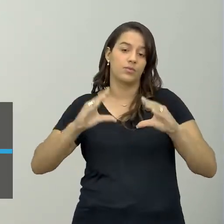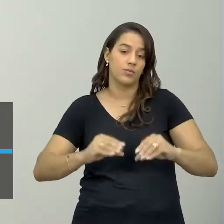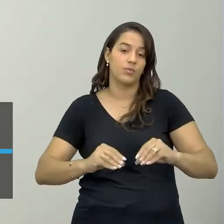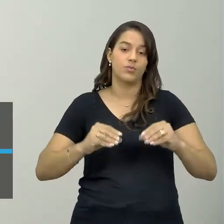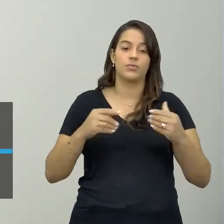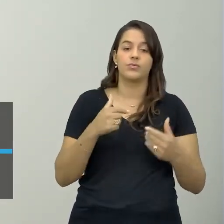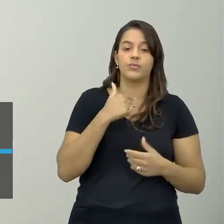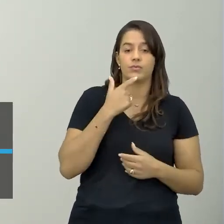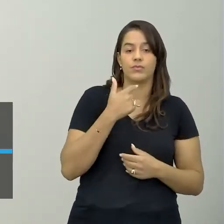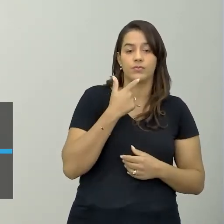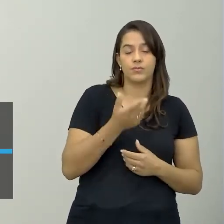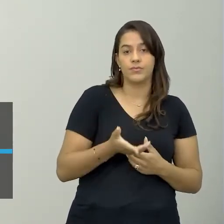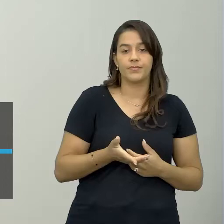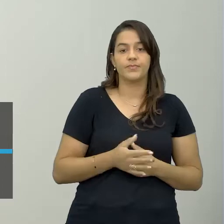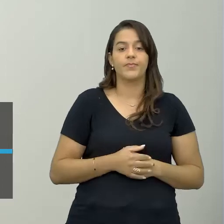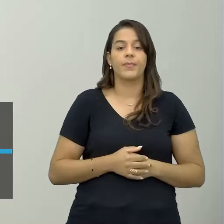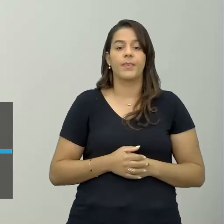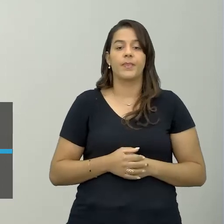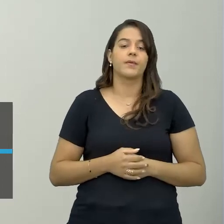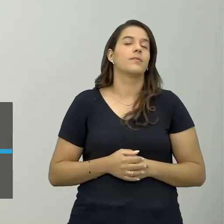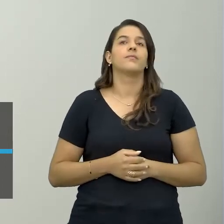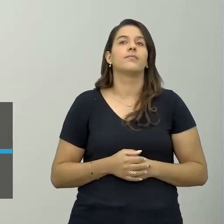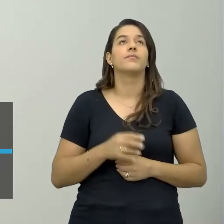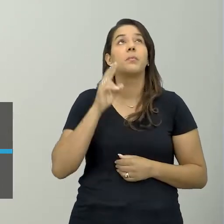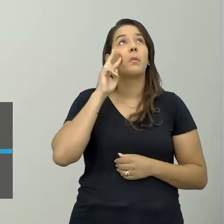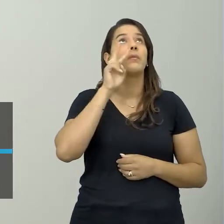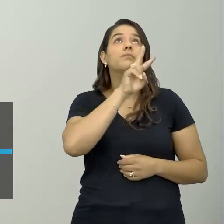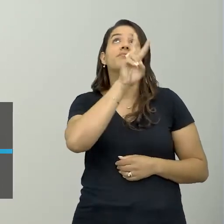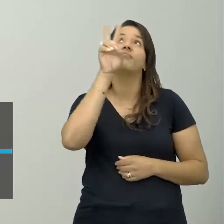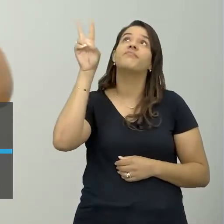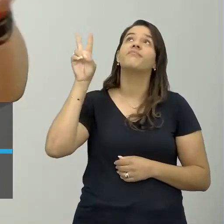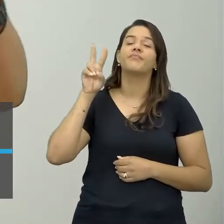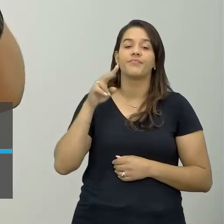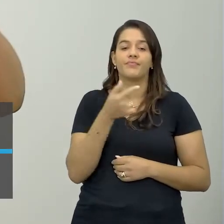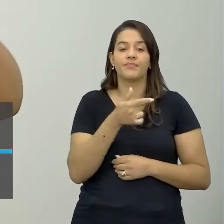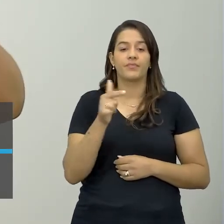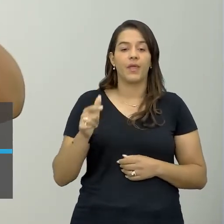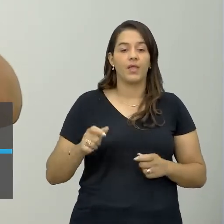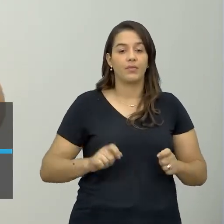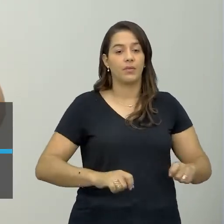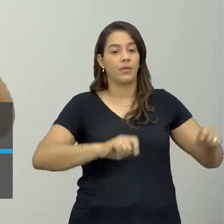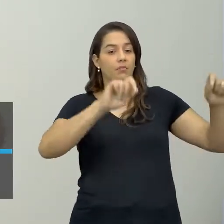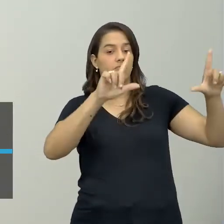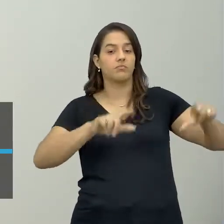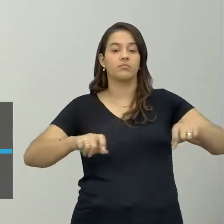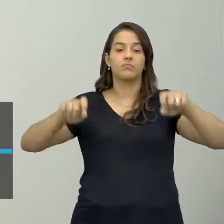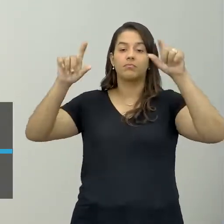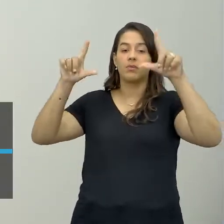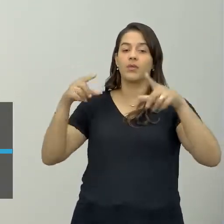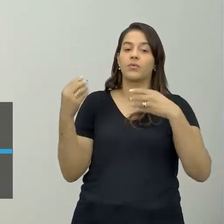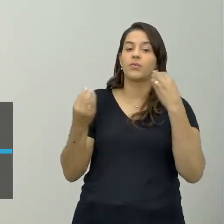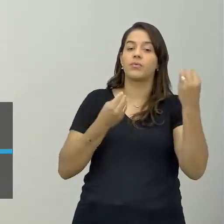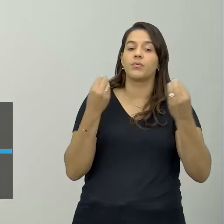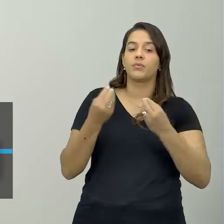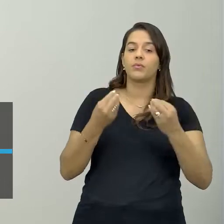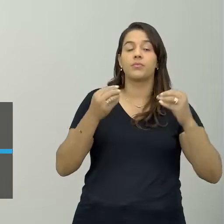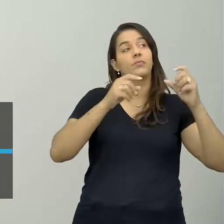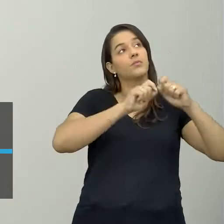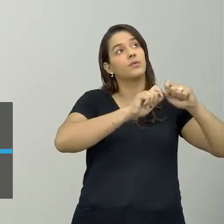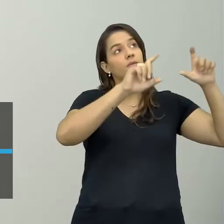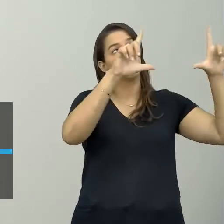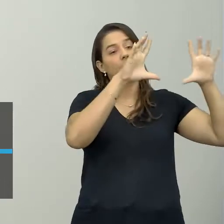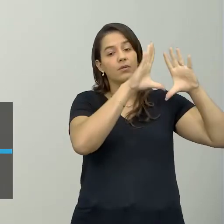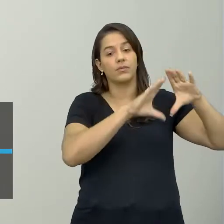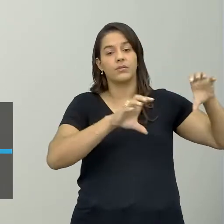e à noite dá pra ver, né? Mas a gente não conseguia ter uma visão do céu e eles colocavam telões, assim, mostrando como estaria o céu. Será que é